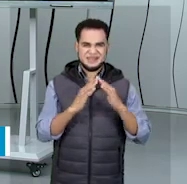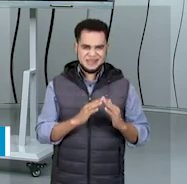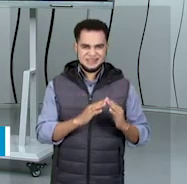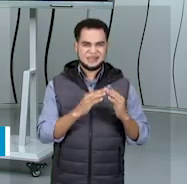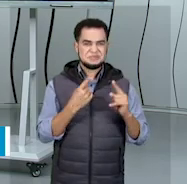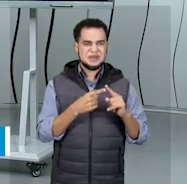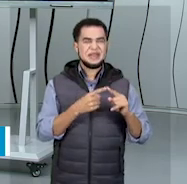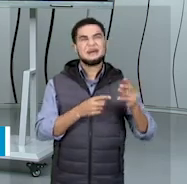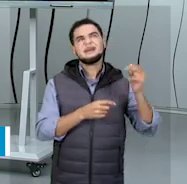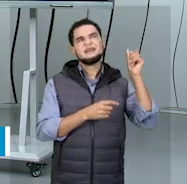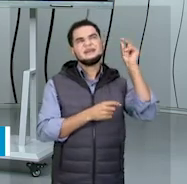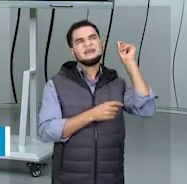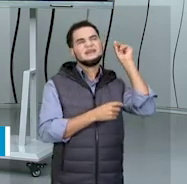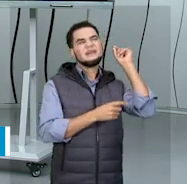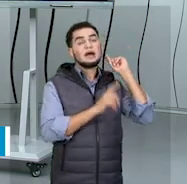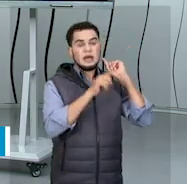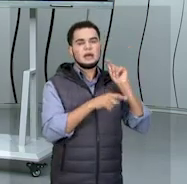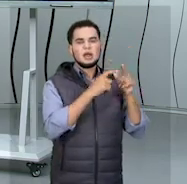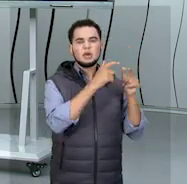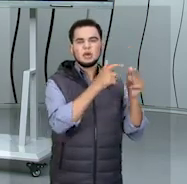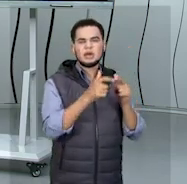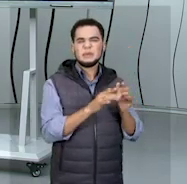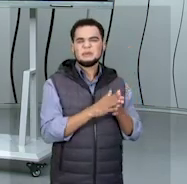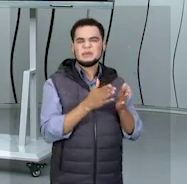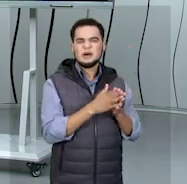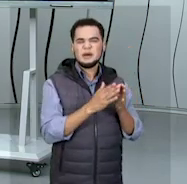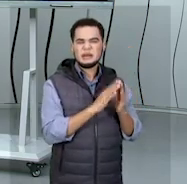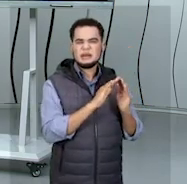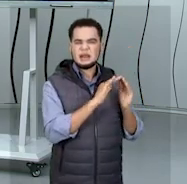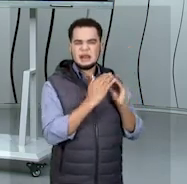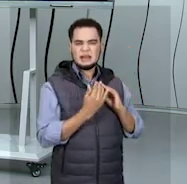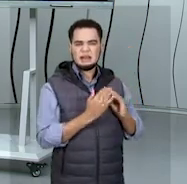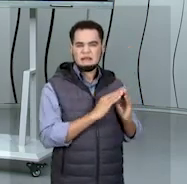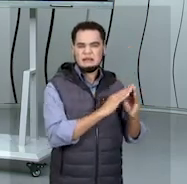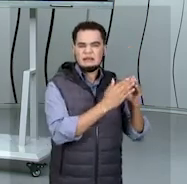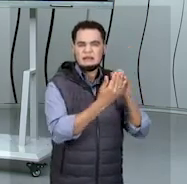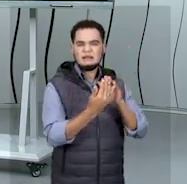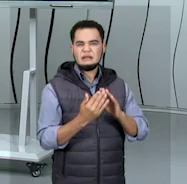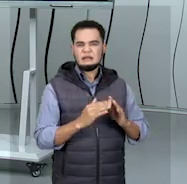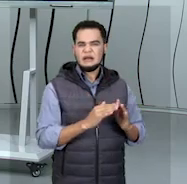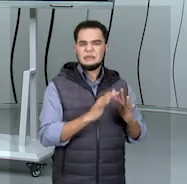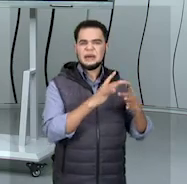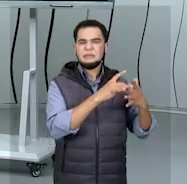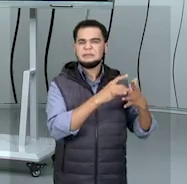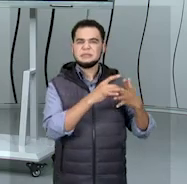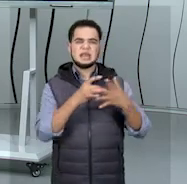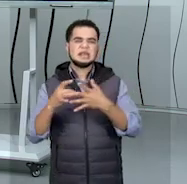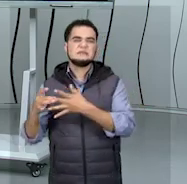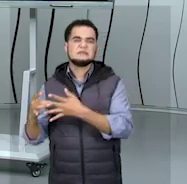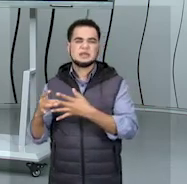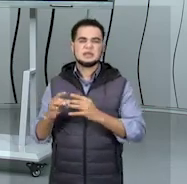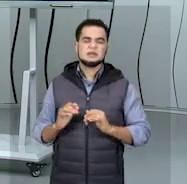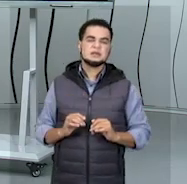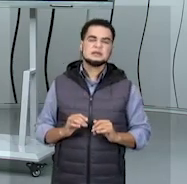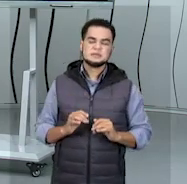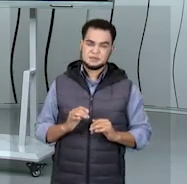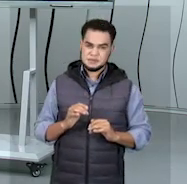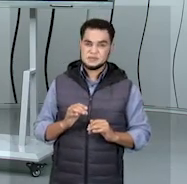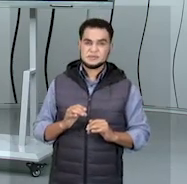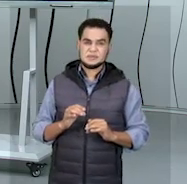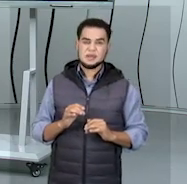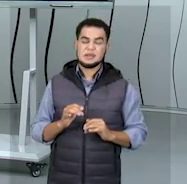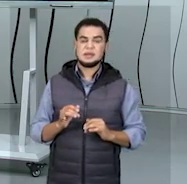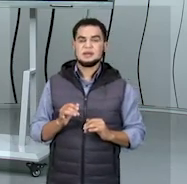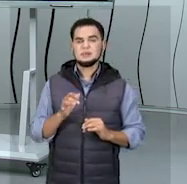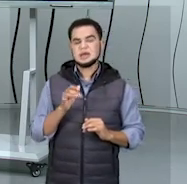lugar onde que as pessoas vão de forma periférica. Quando a gente pensa nessa questão periférica, a gente está